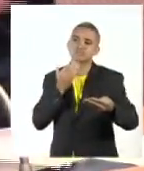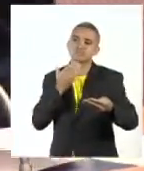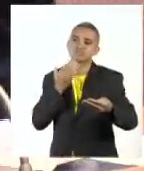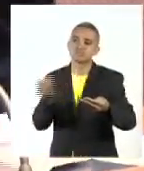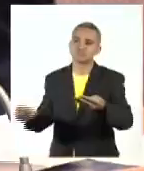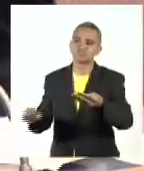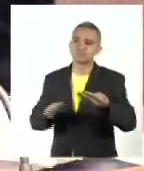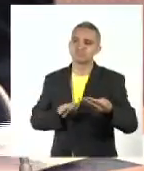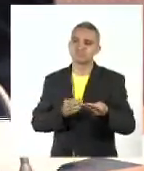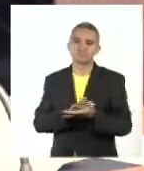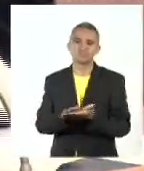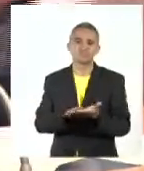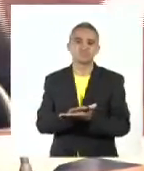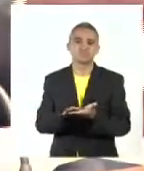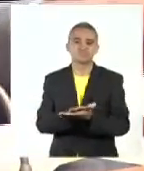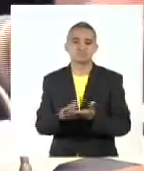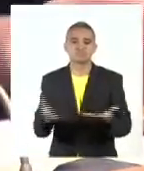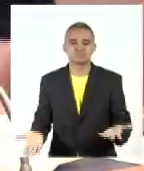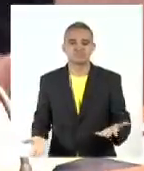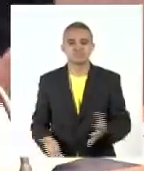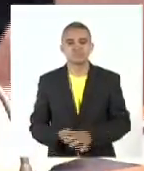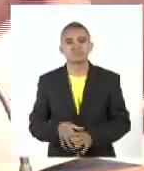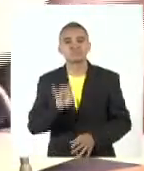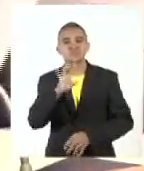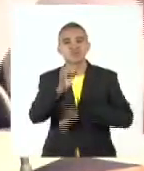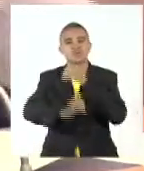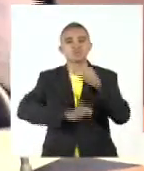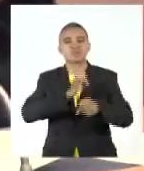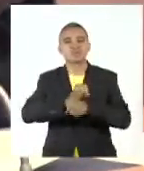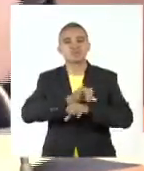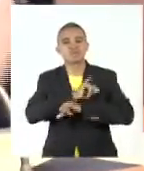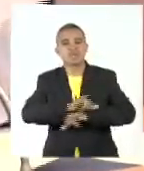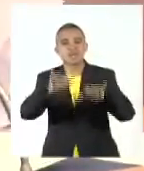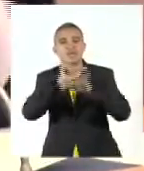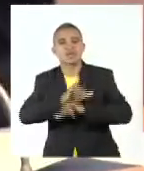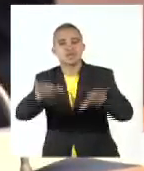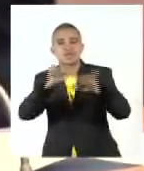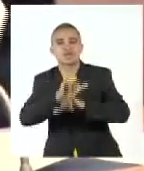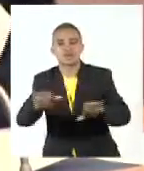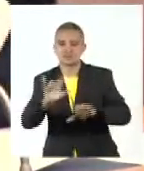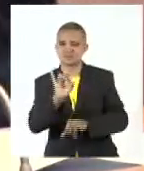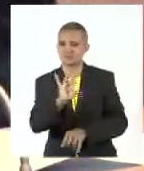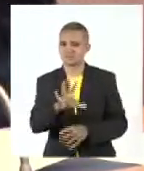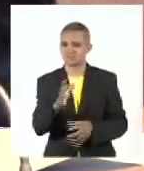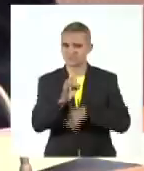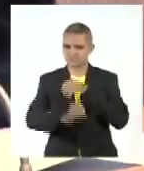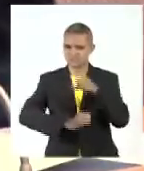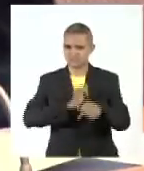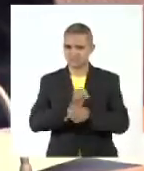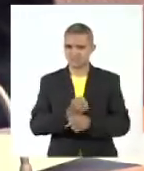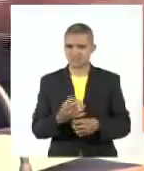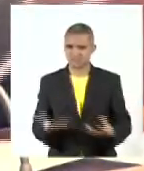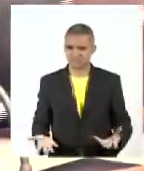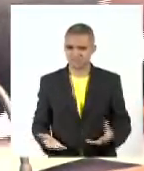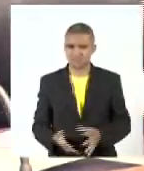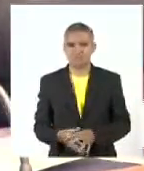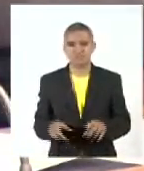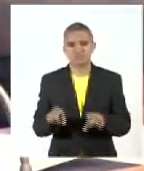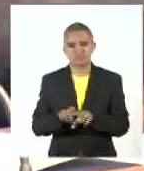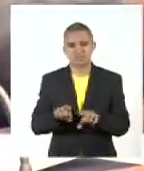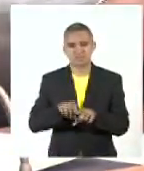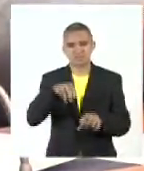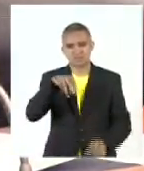aparecem. E como Vossa Excelência já falou, o Márcio Gerri até já condenou os policiais que estão presos aqui no Comando Geral por